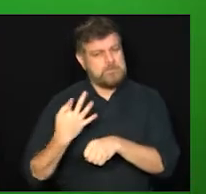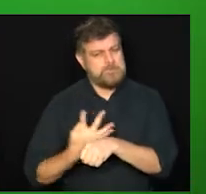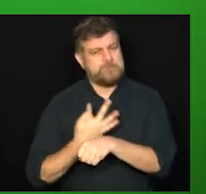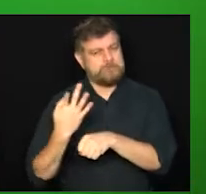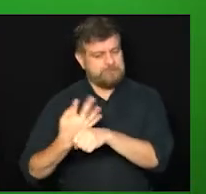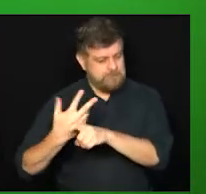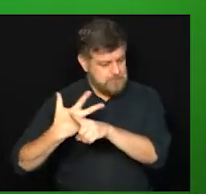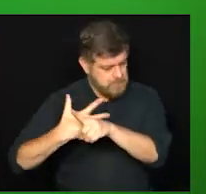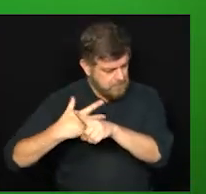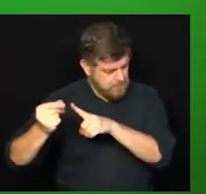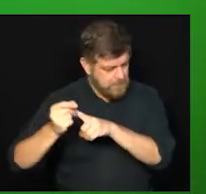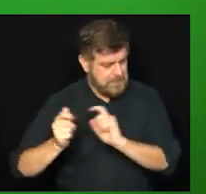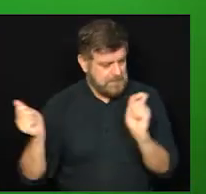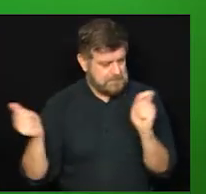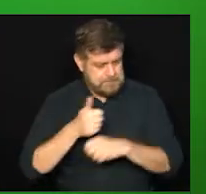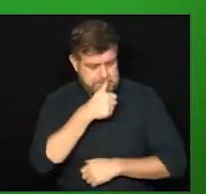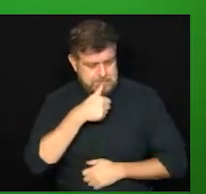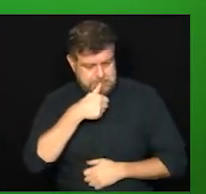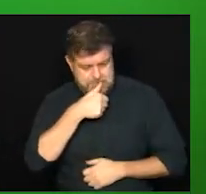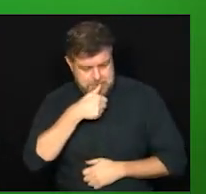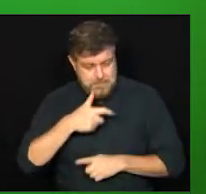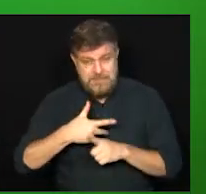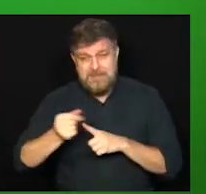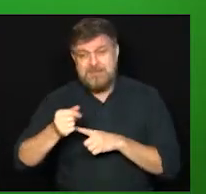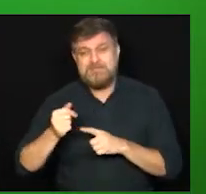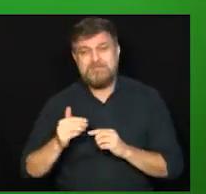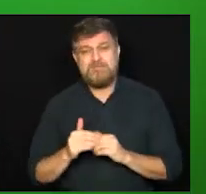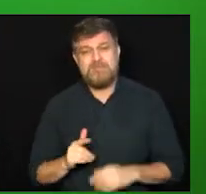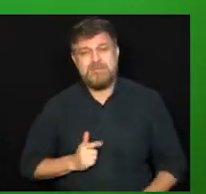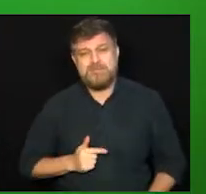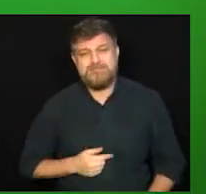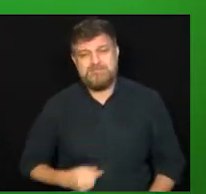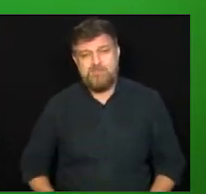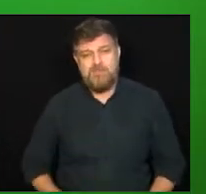vão aguentar. Só que está queimando o patrimônio.